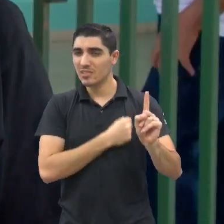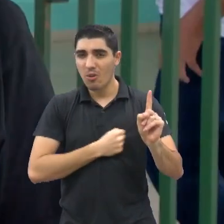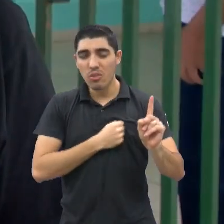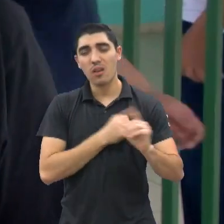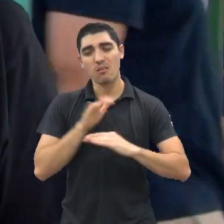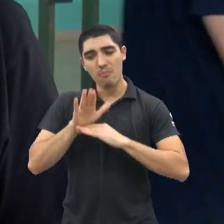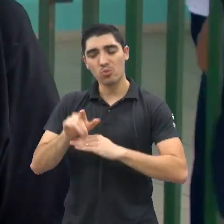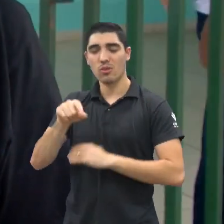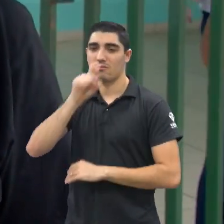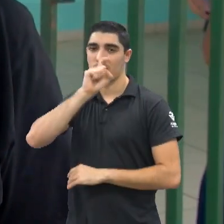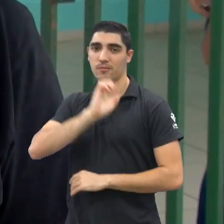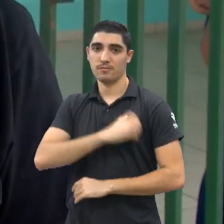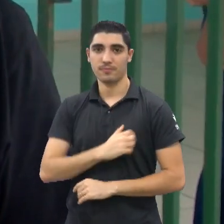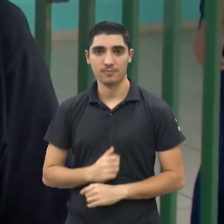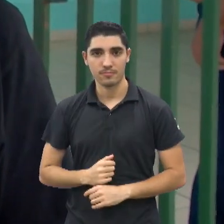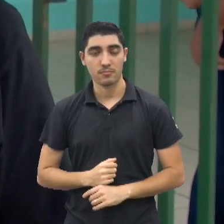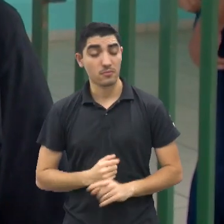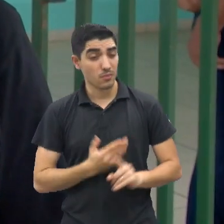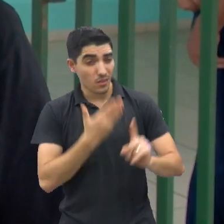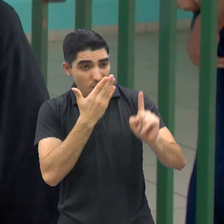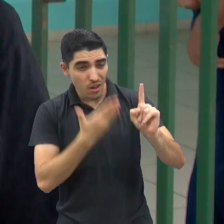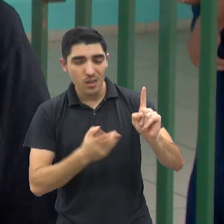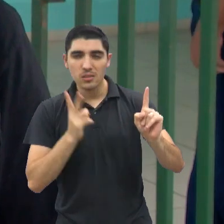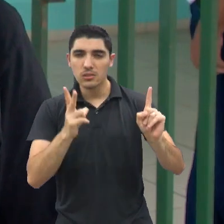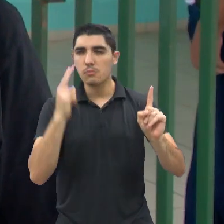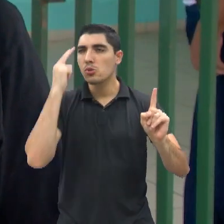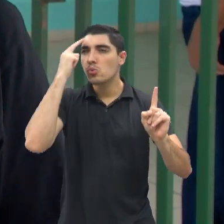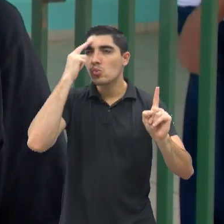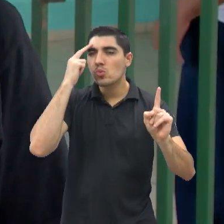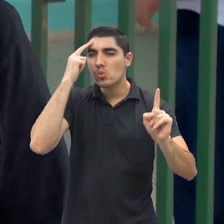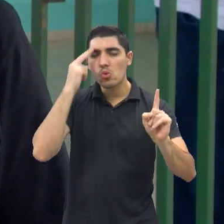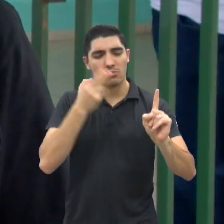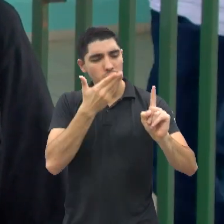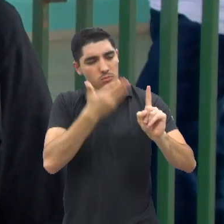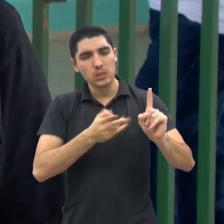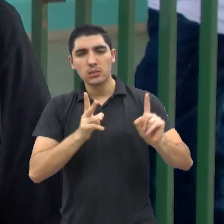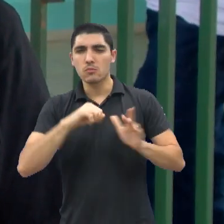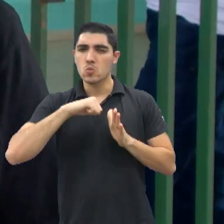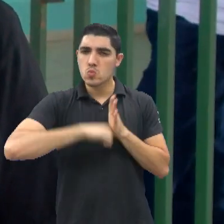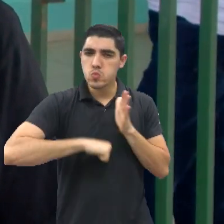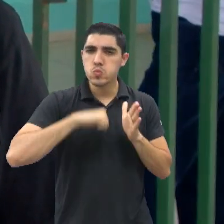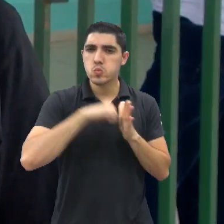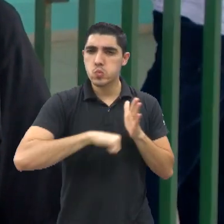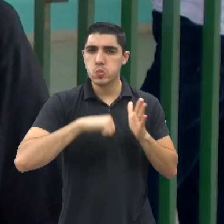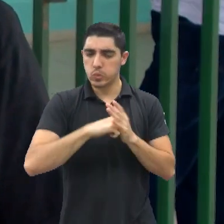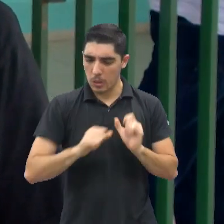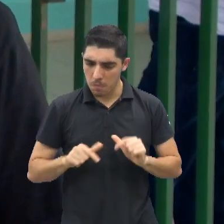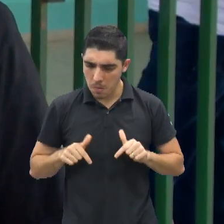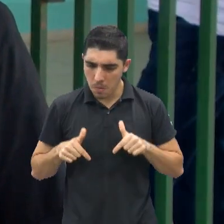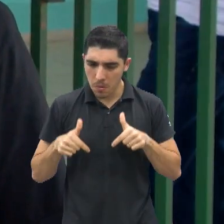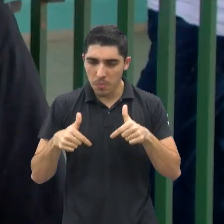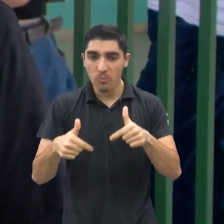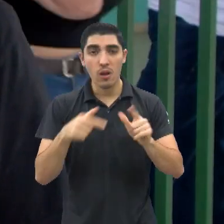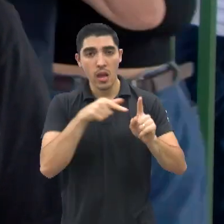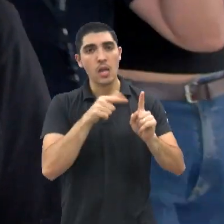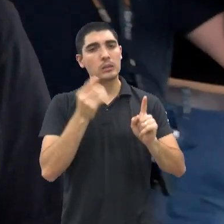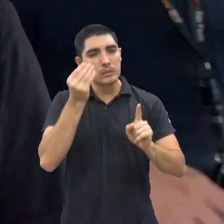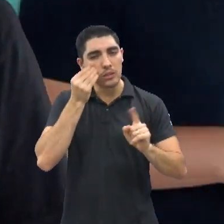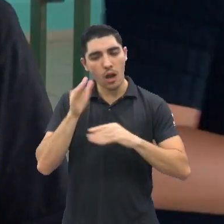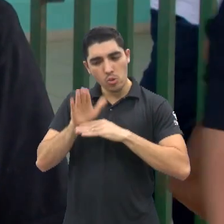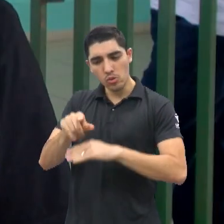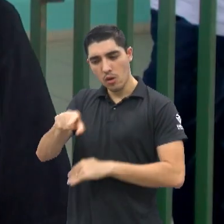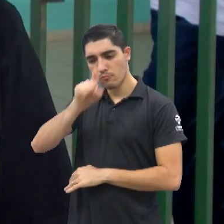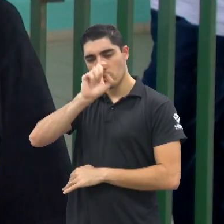Clube um sonhador um batalhador se dedicou muito muito para que o São José crescesse